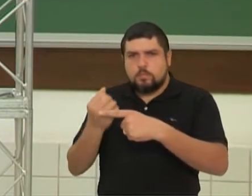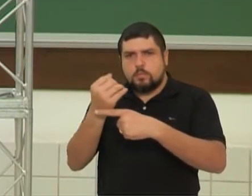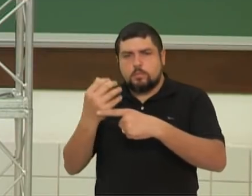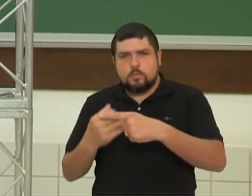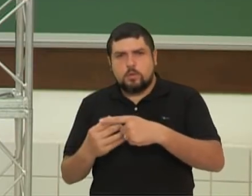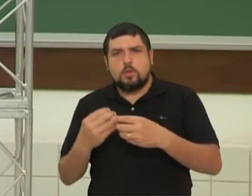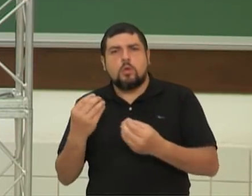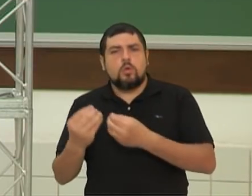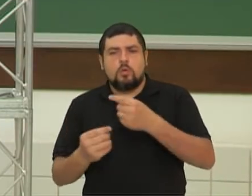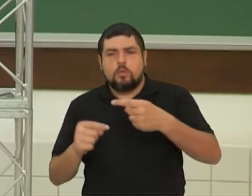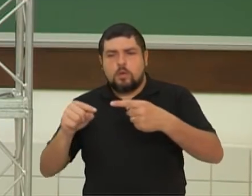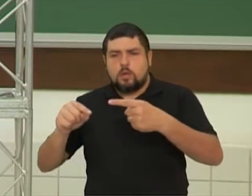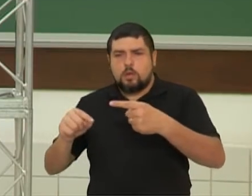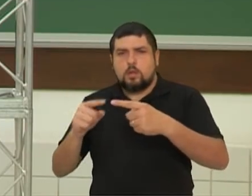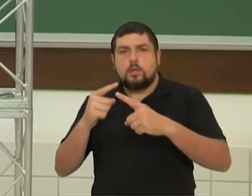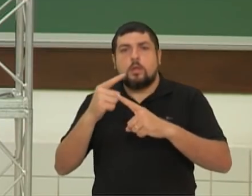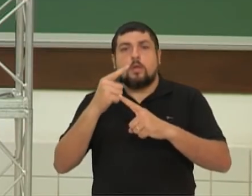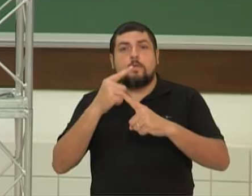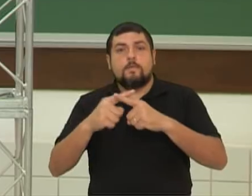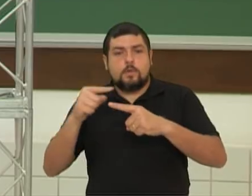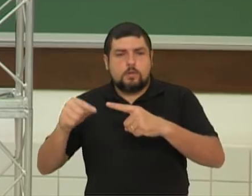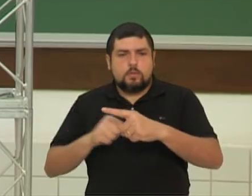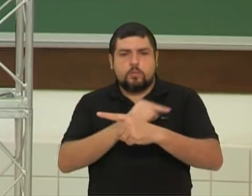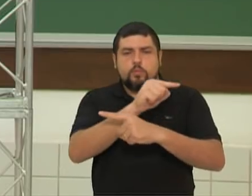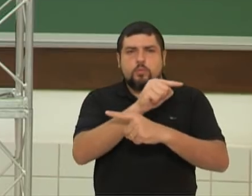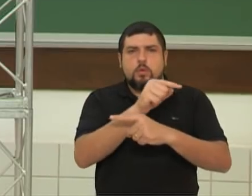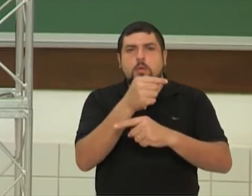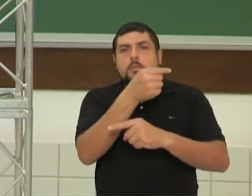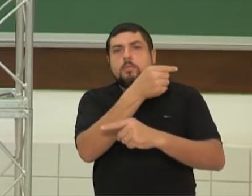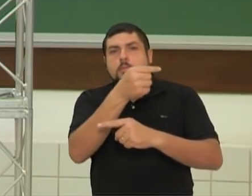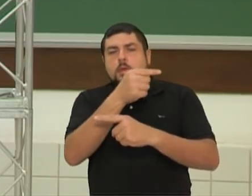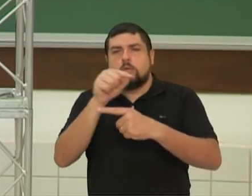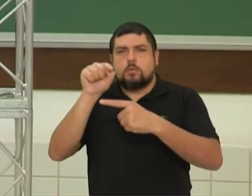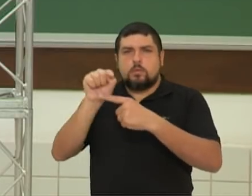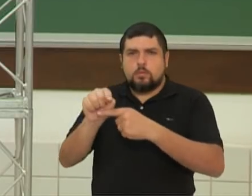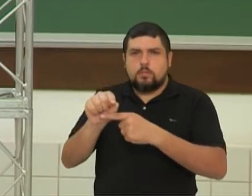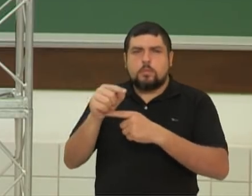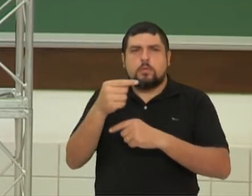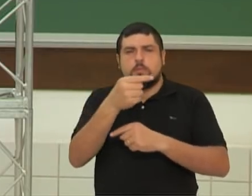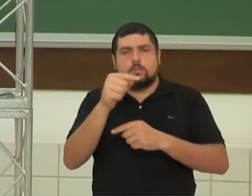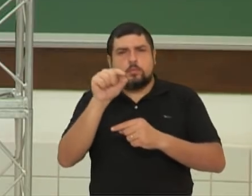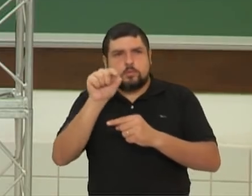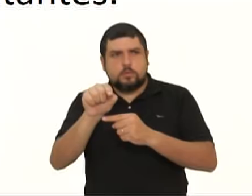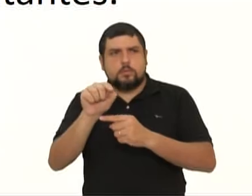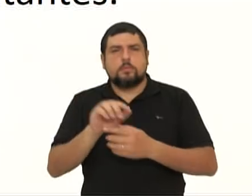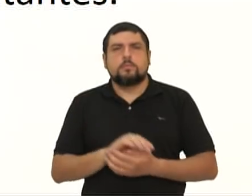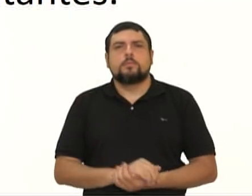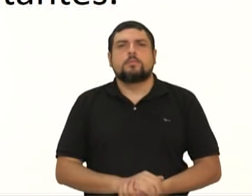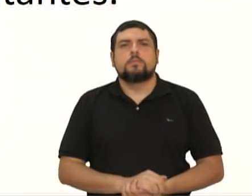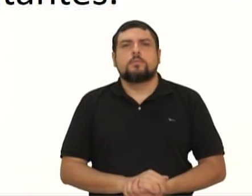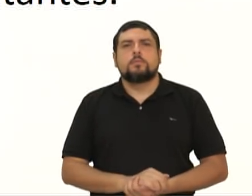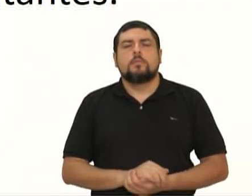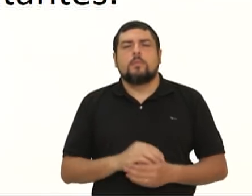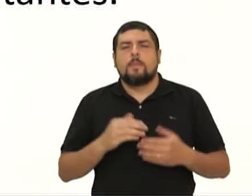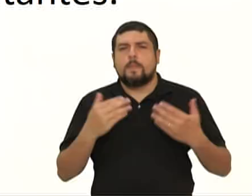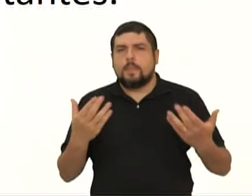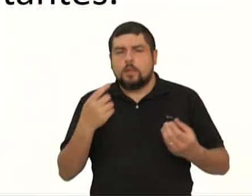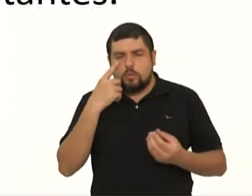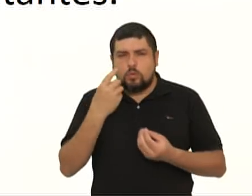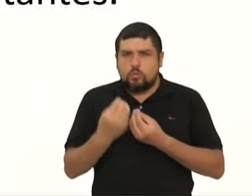inteiro, soma o numerador, sai rapidinho a solução. Olha como é que ficou na tela aí essa solução passo a passo.